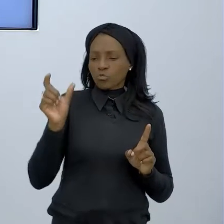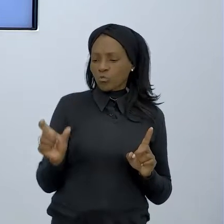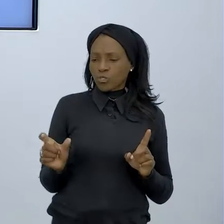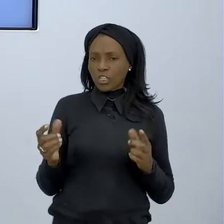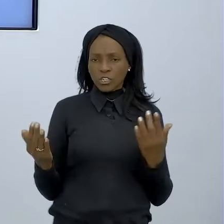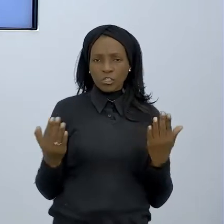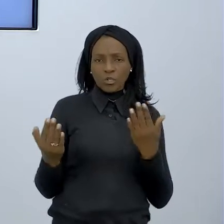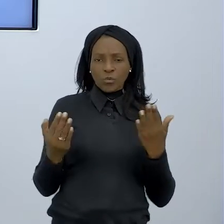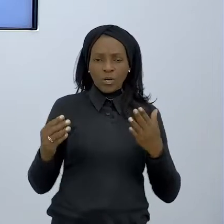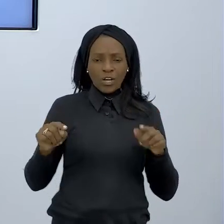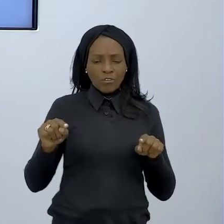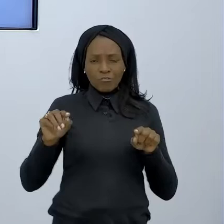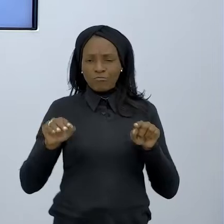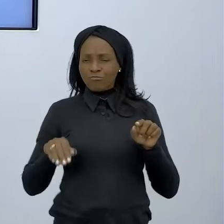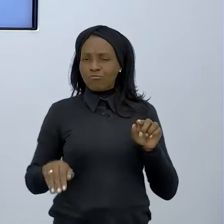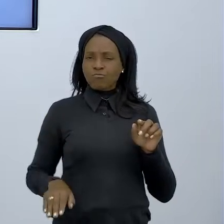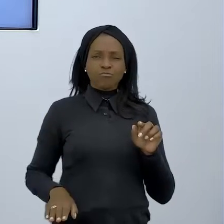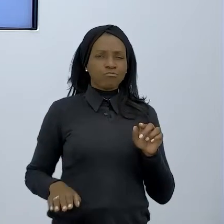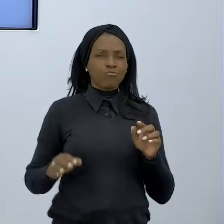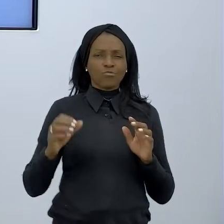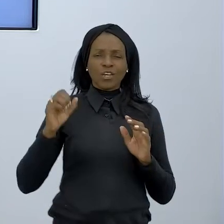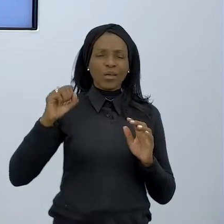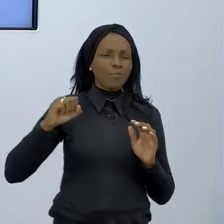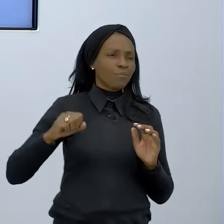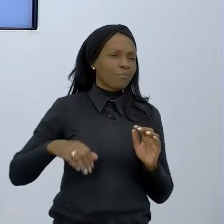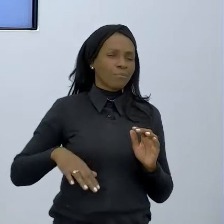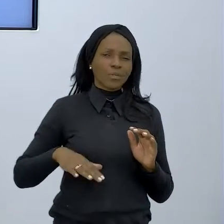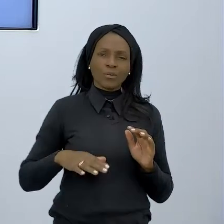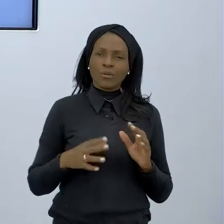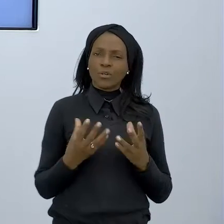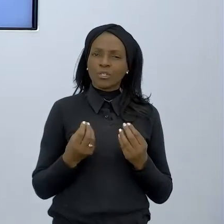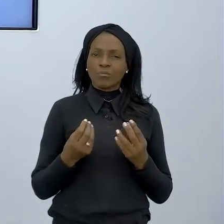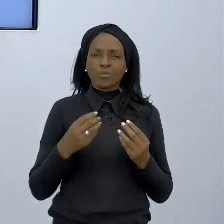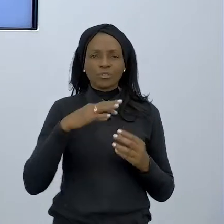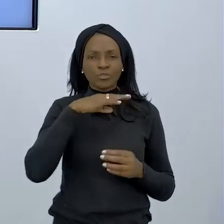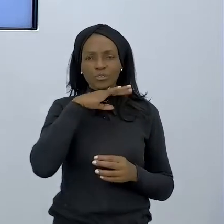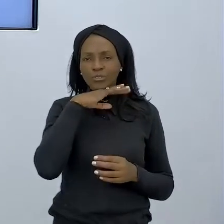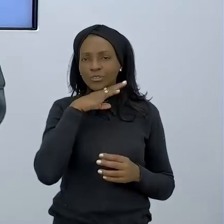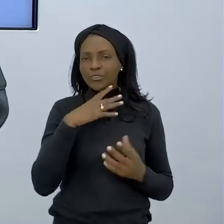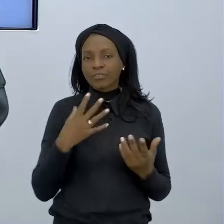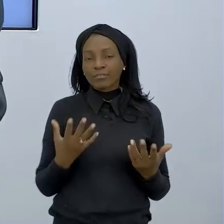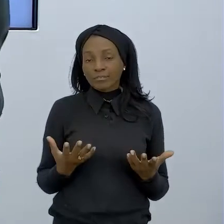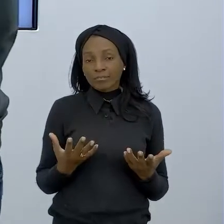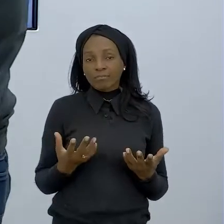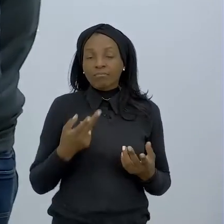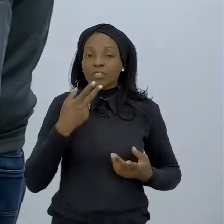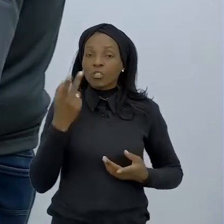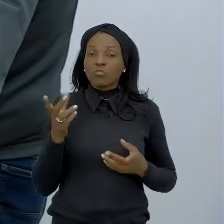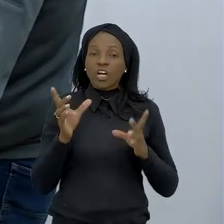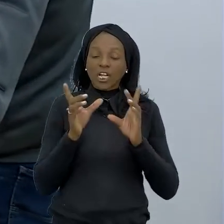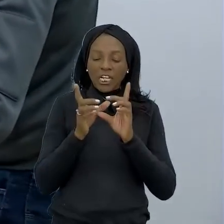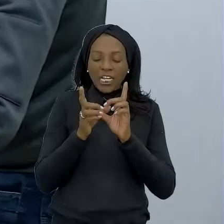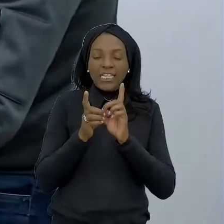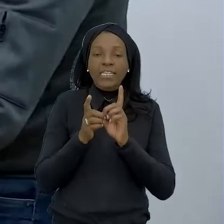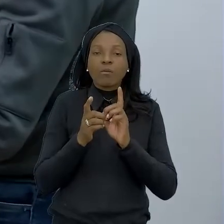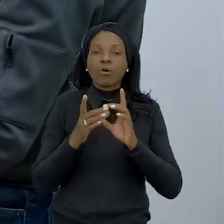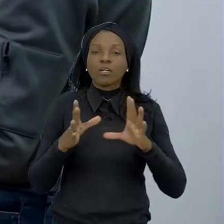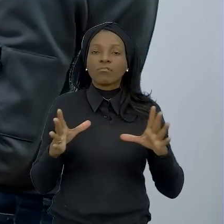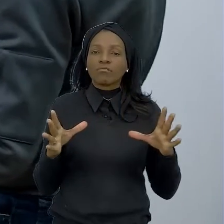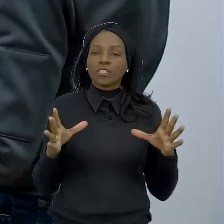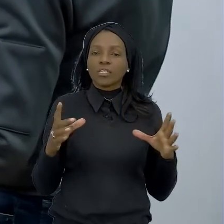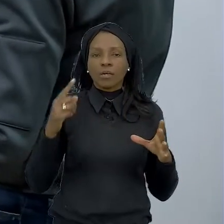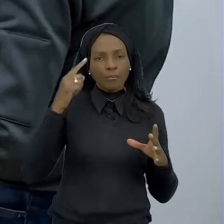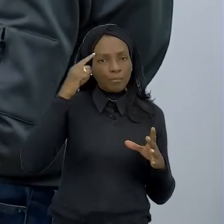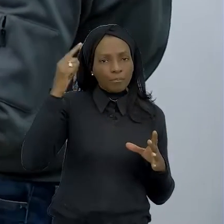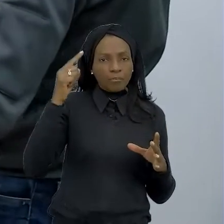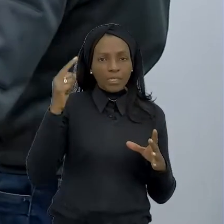modelos são muito mais imperfeitos. E quando a gente fala de democracia, dentro desse